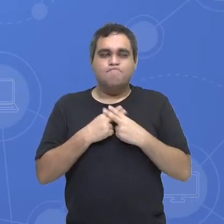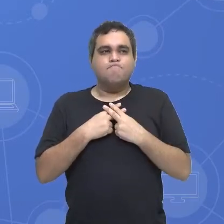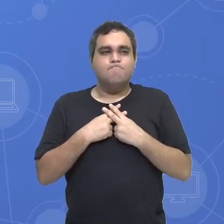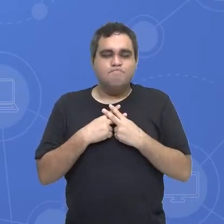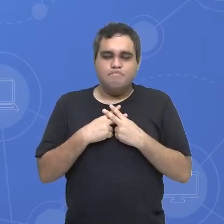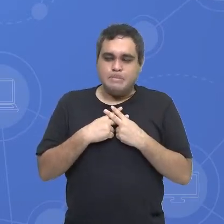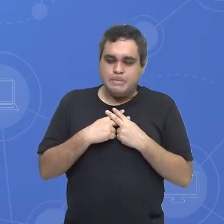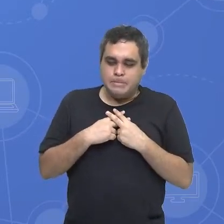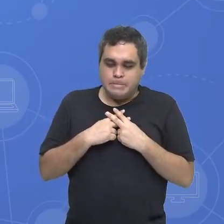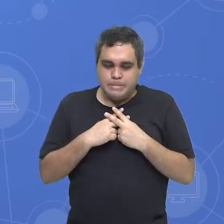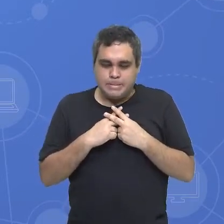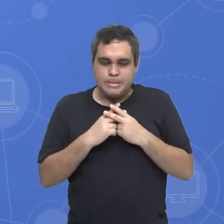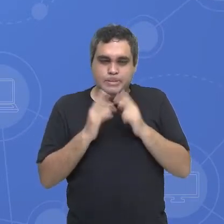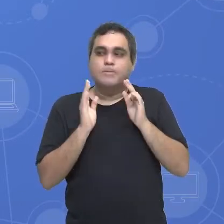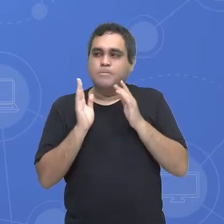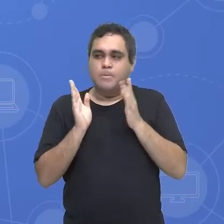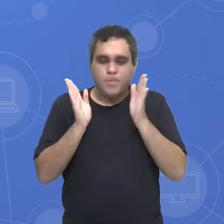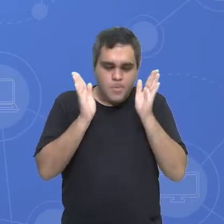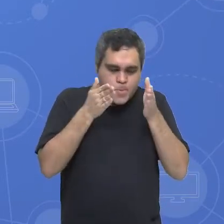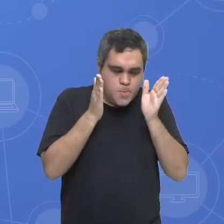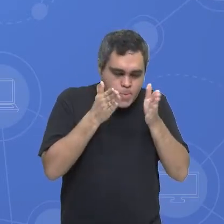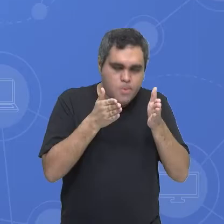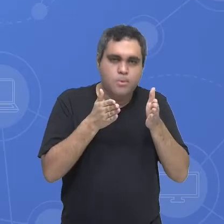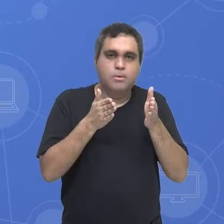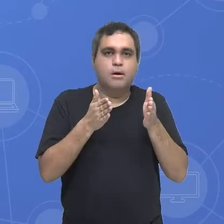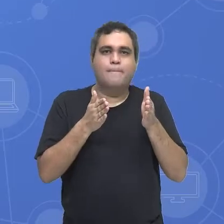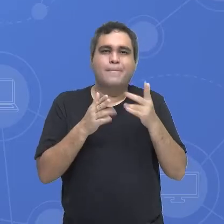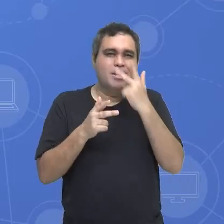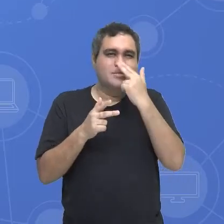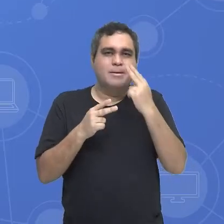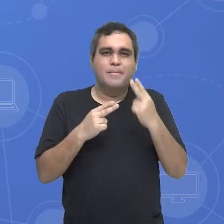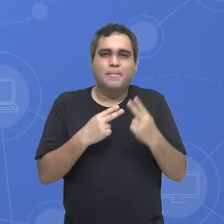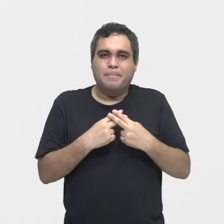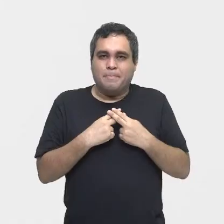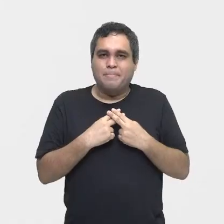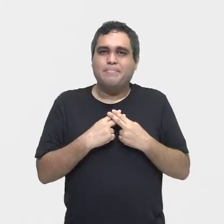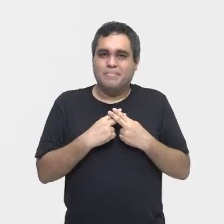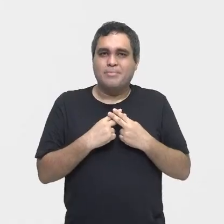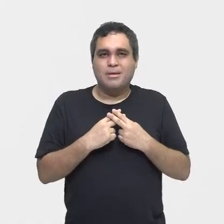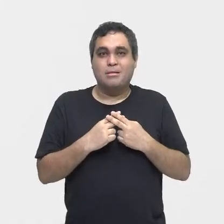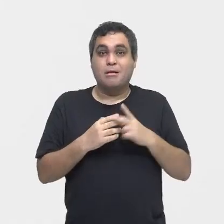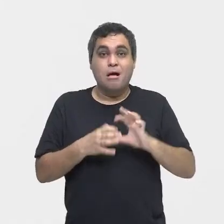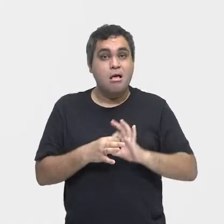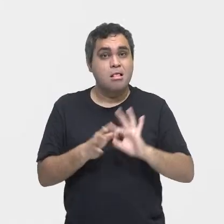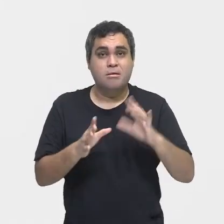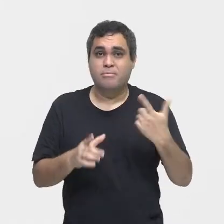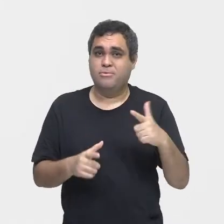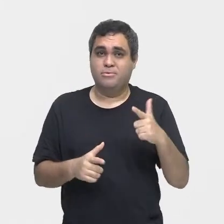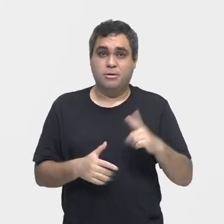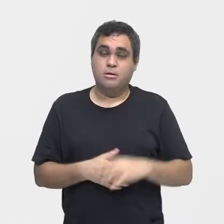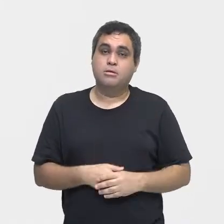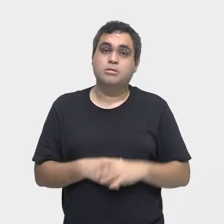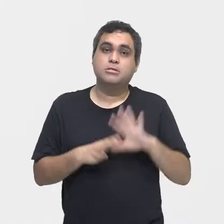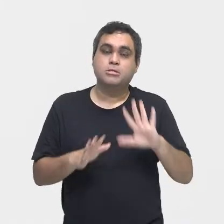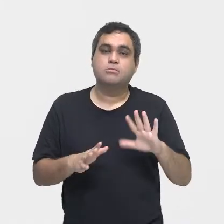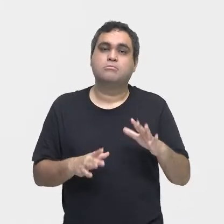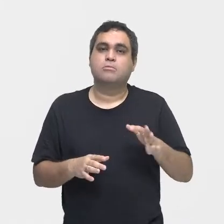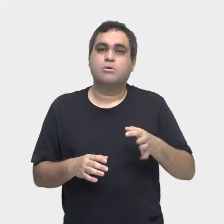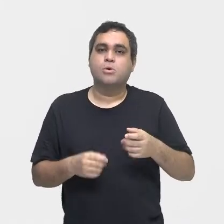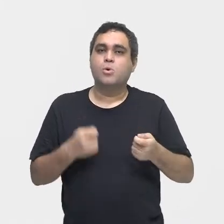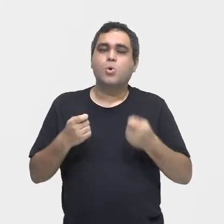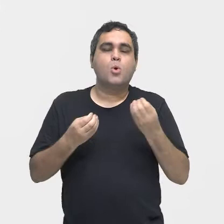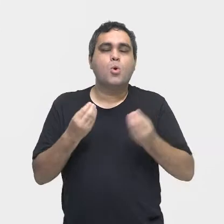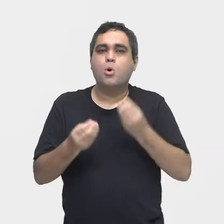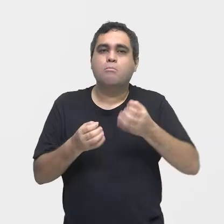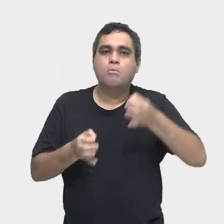não estou sendo livre, né? E aí só tem sentido julgar, né? Vocês vão ver no slide aí, só tem sentido julgar moralmente